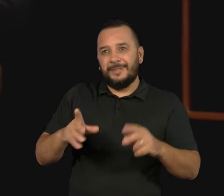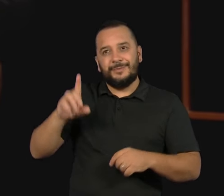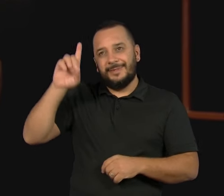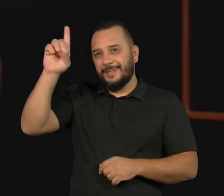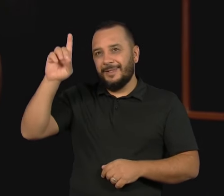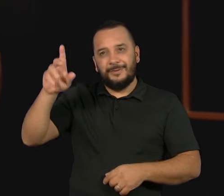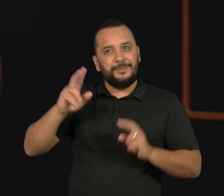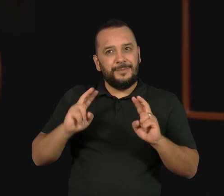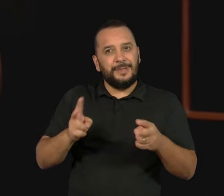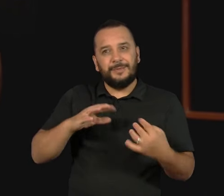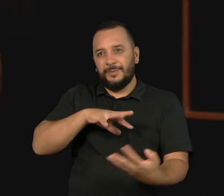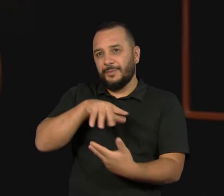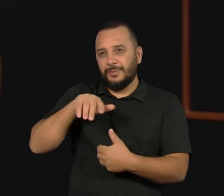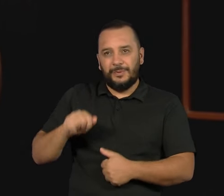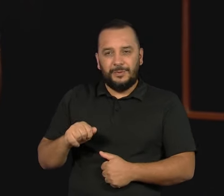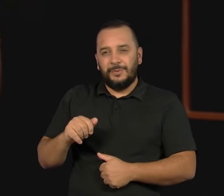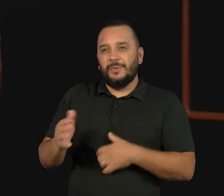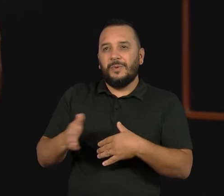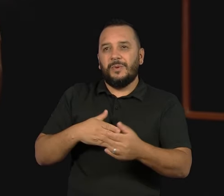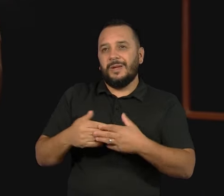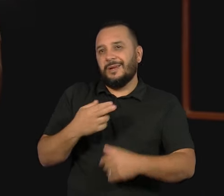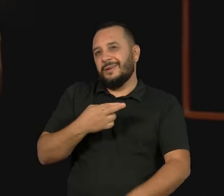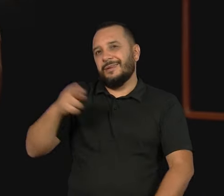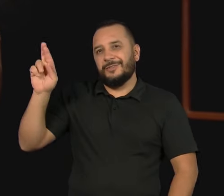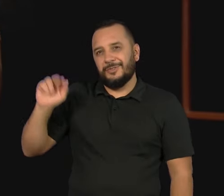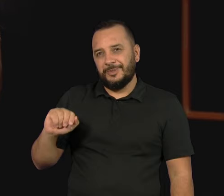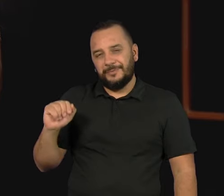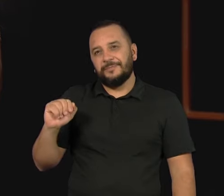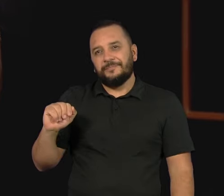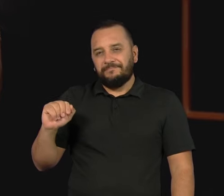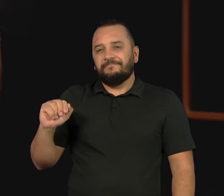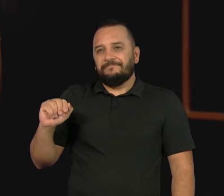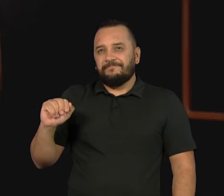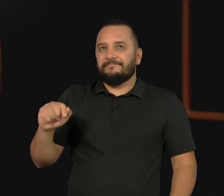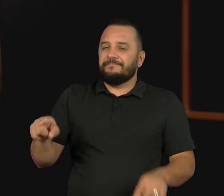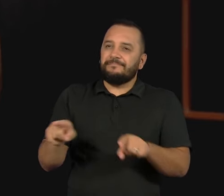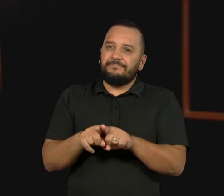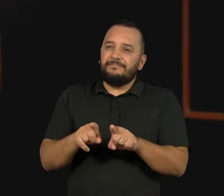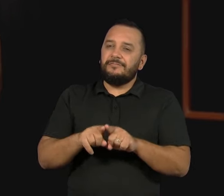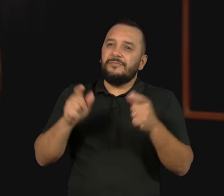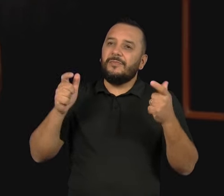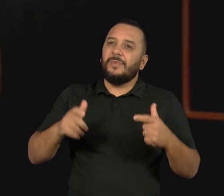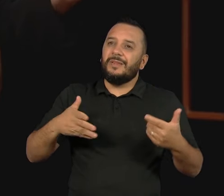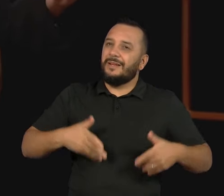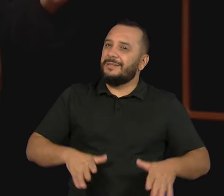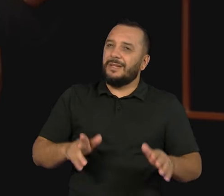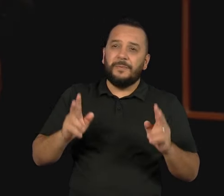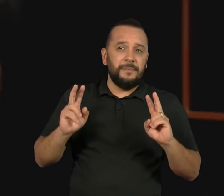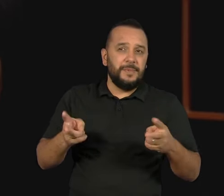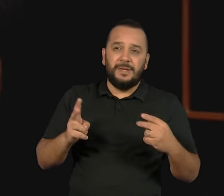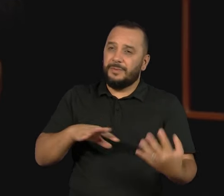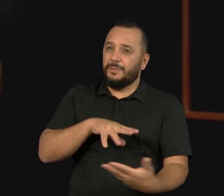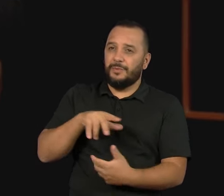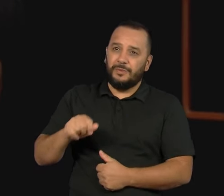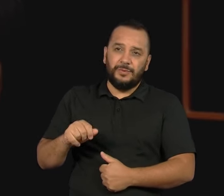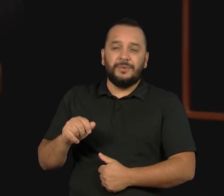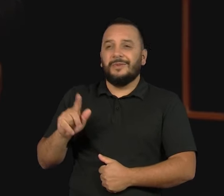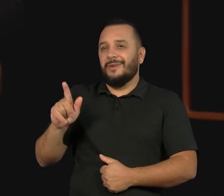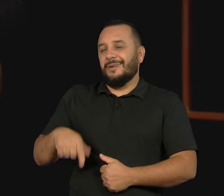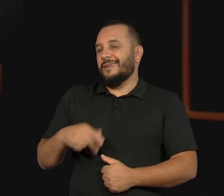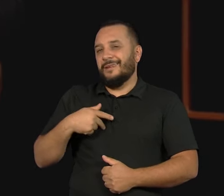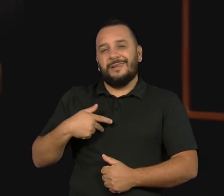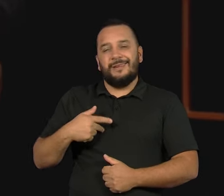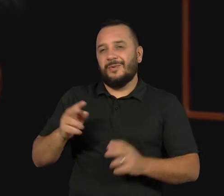não importa a sua religião, não importa de onde você veio, é o mesmo mundo, é uma humanidade